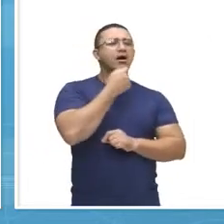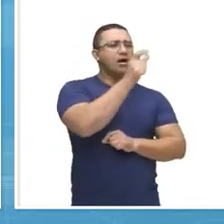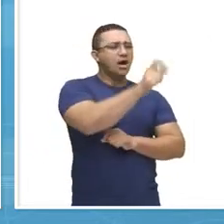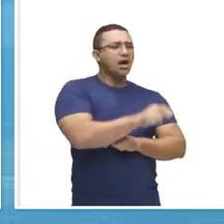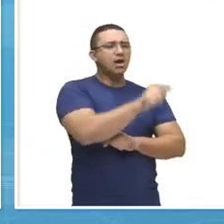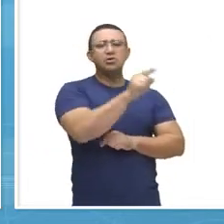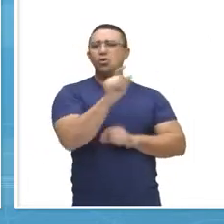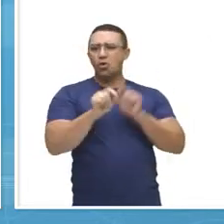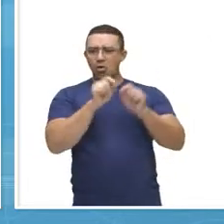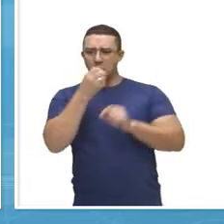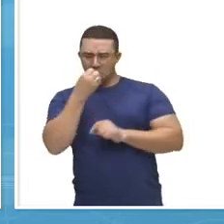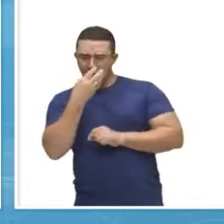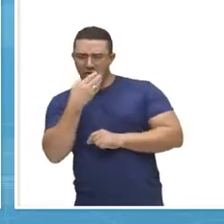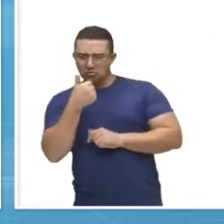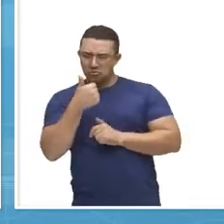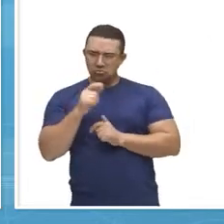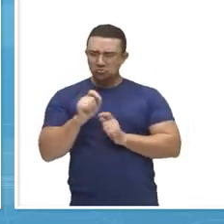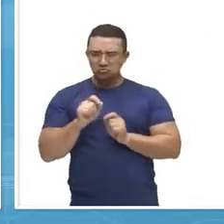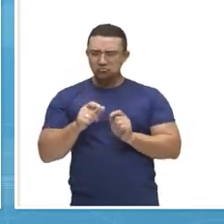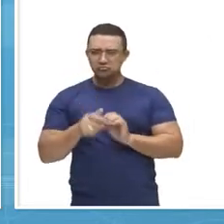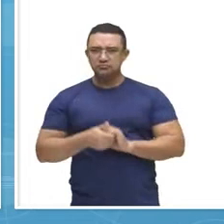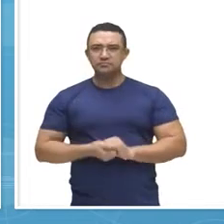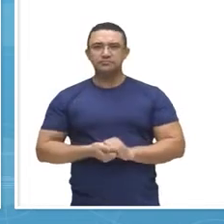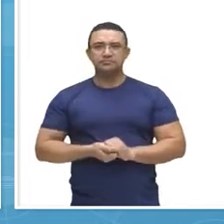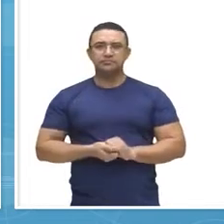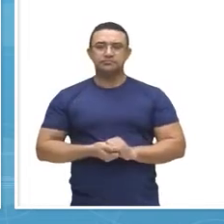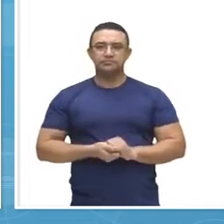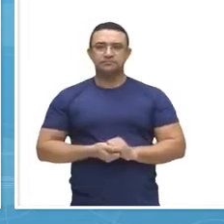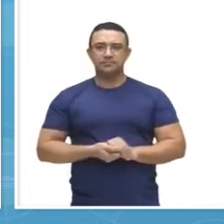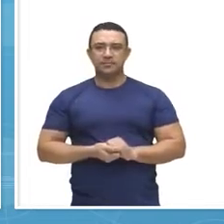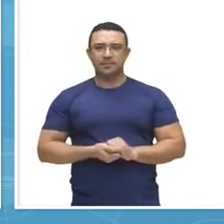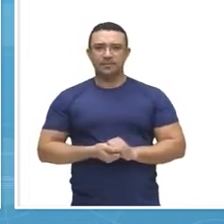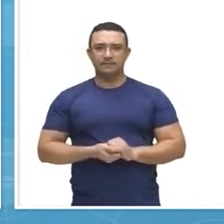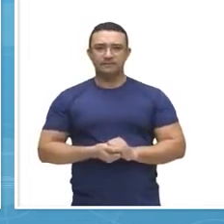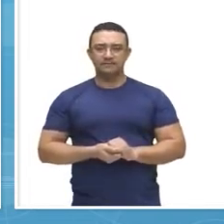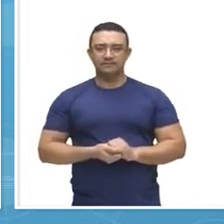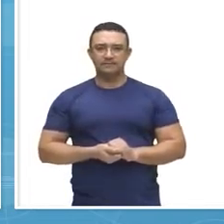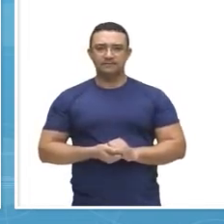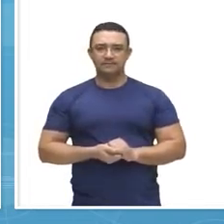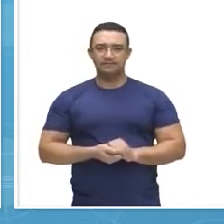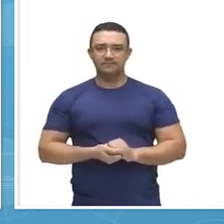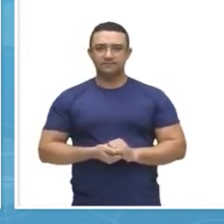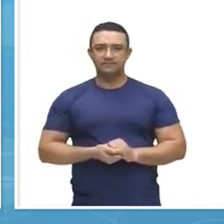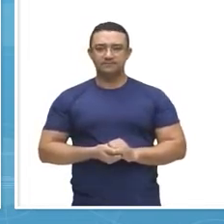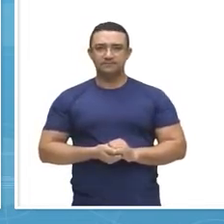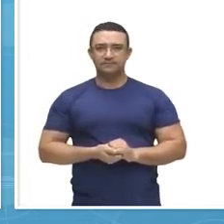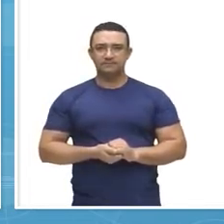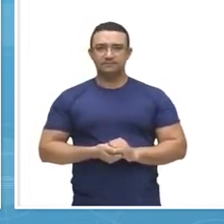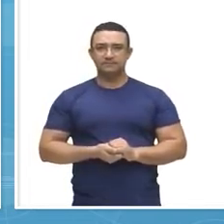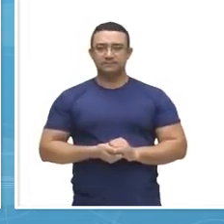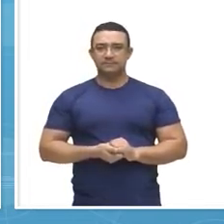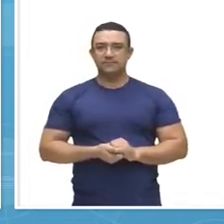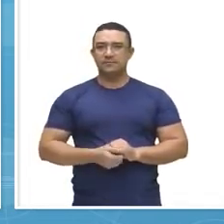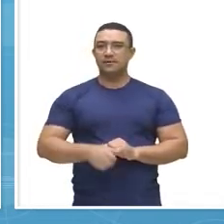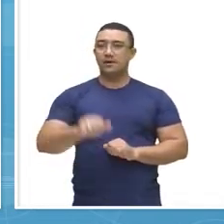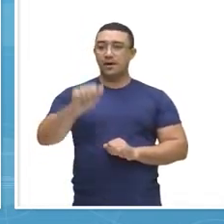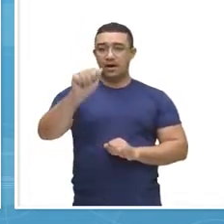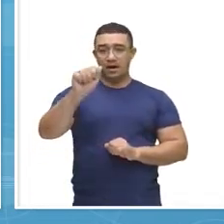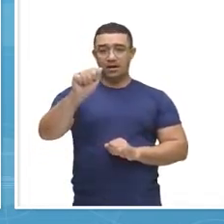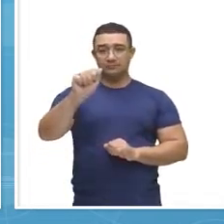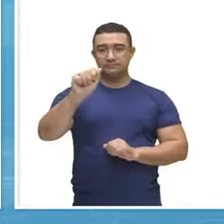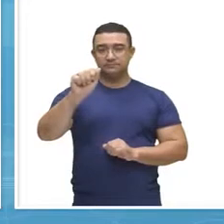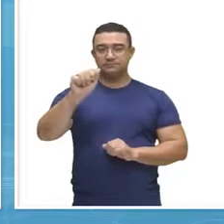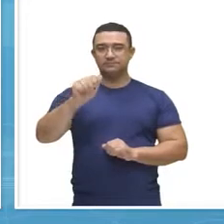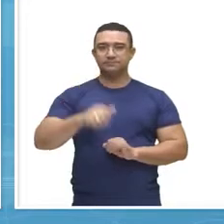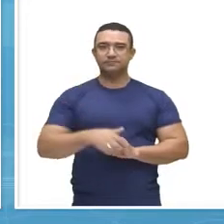tradução aceita. How is he? Como ele está? Aí nós temos duas respostas ali